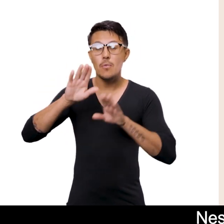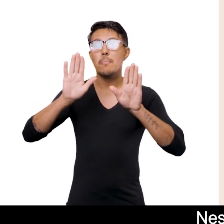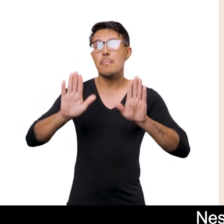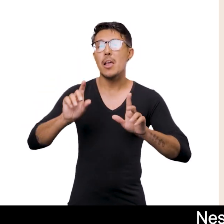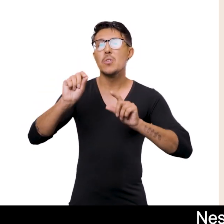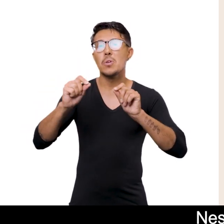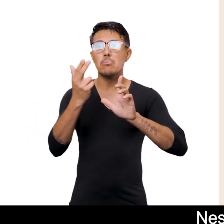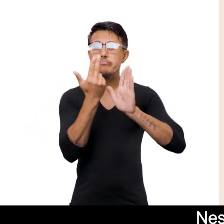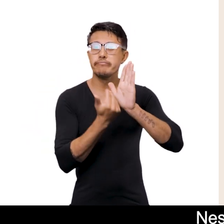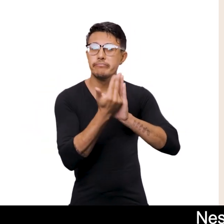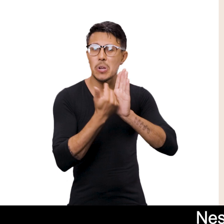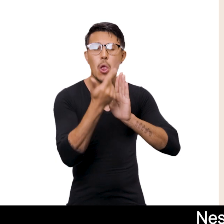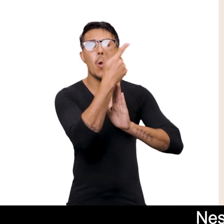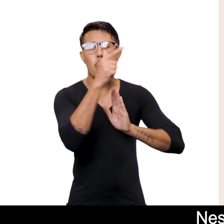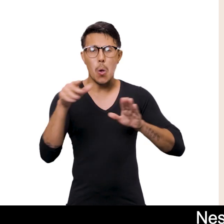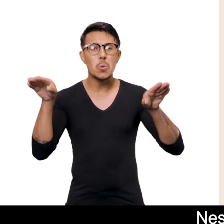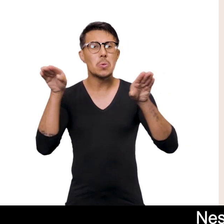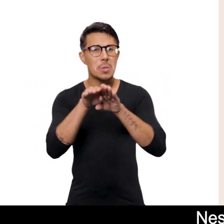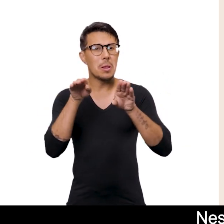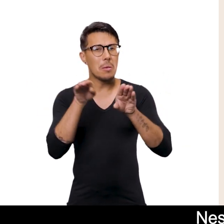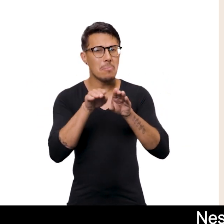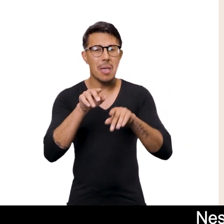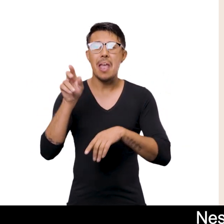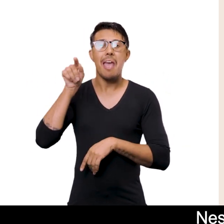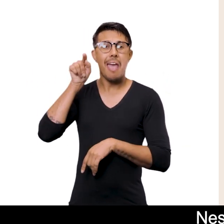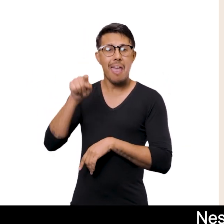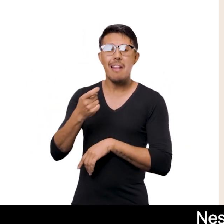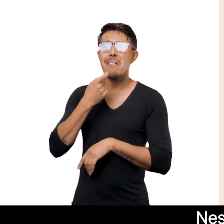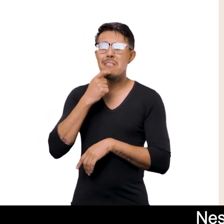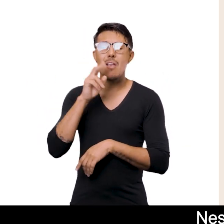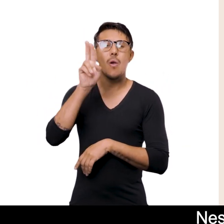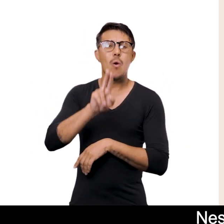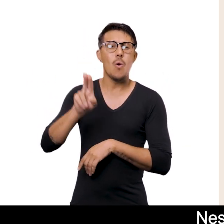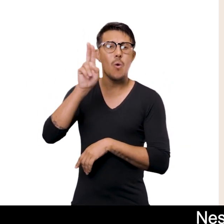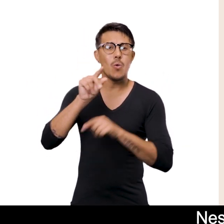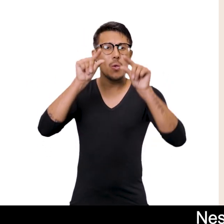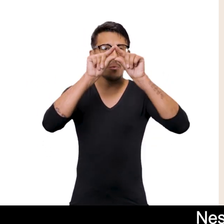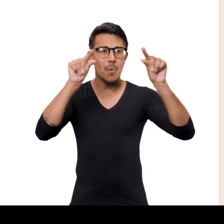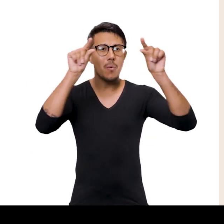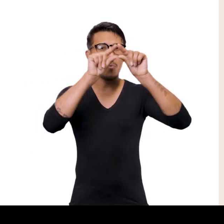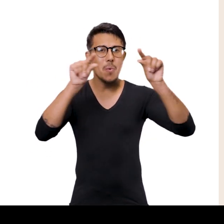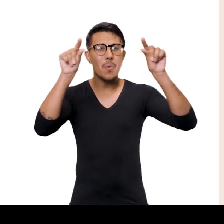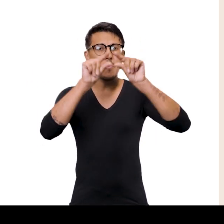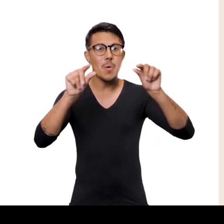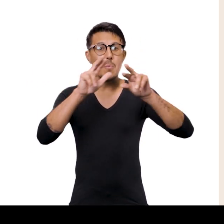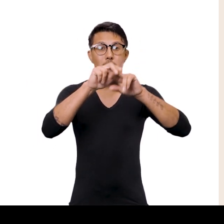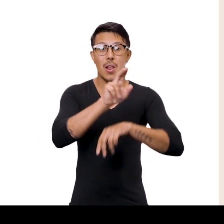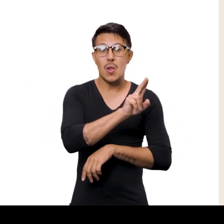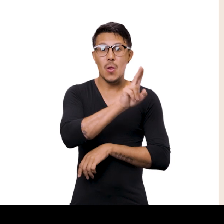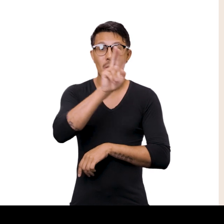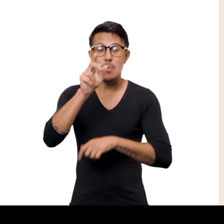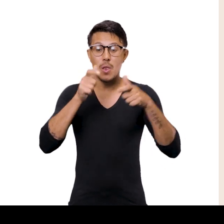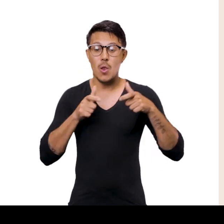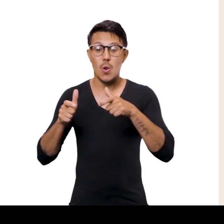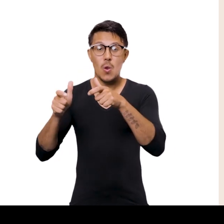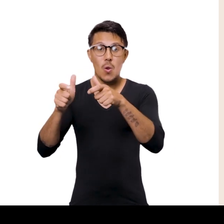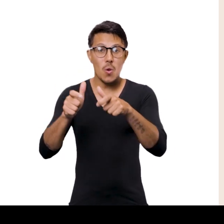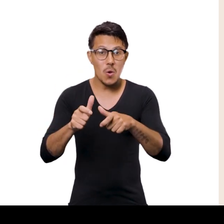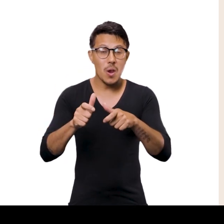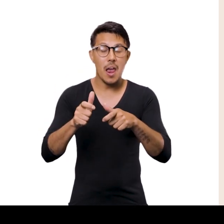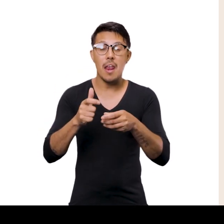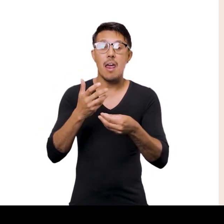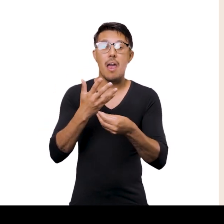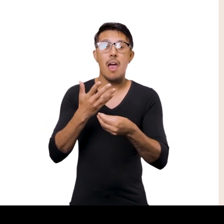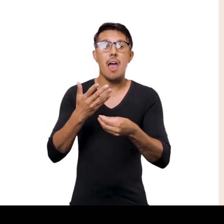Nesse desenho e em muitos outros, Leonilson escreve esse tipo de cabeçalho em que os nomes dos locais de